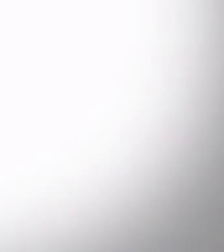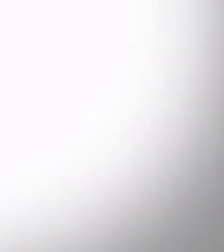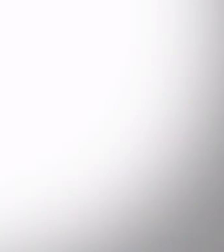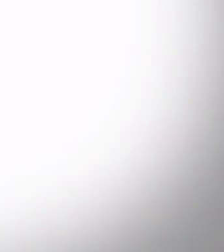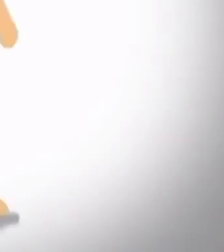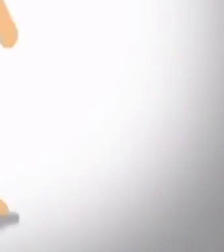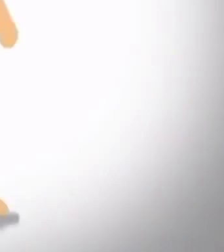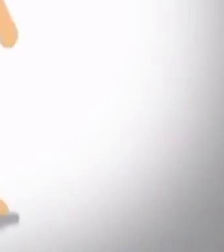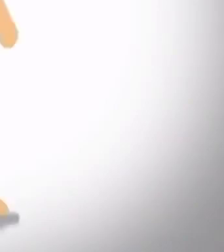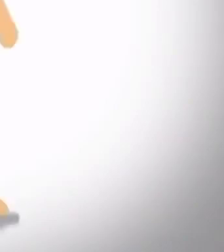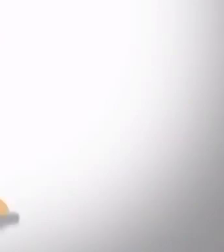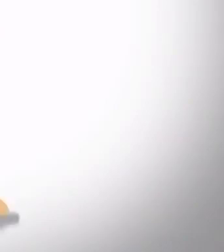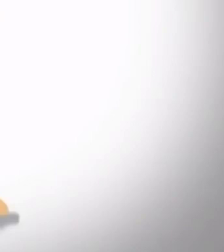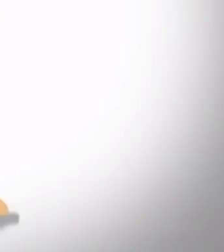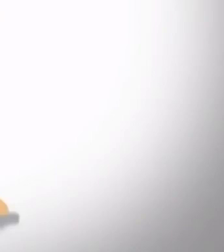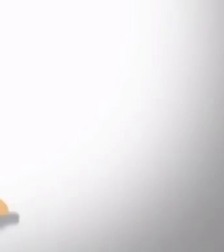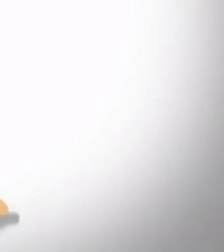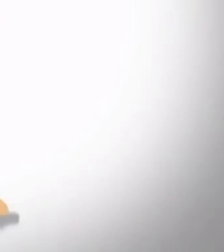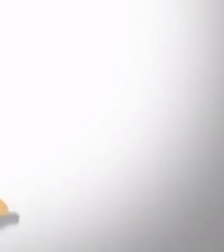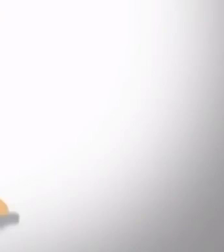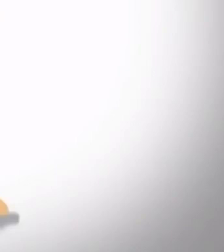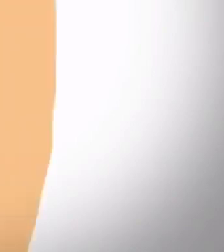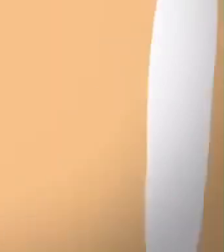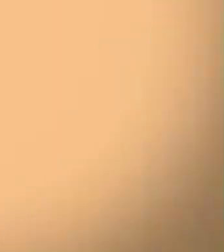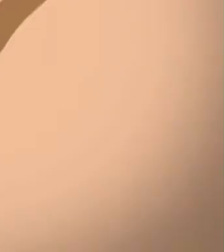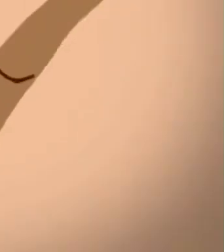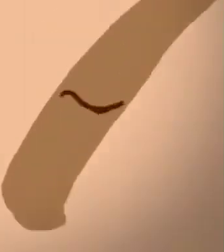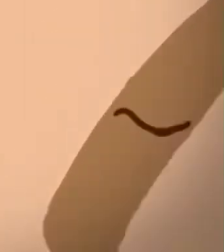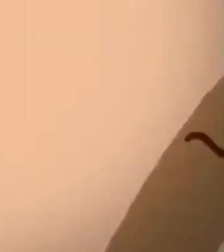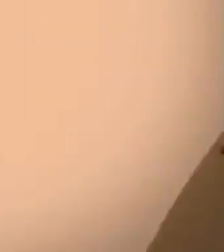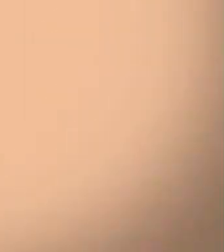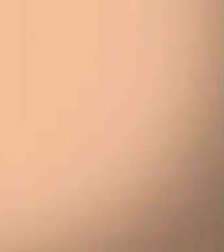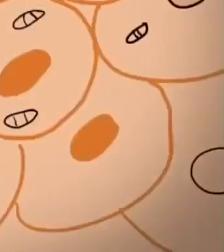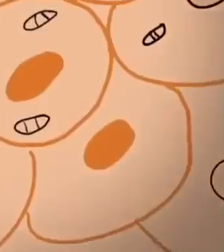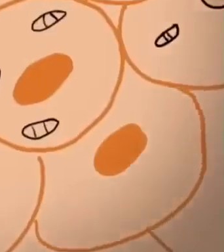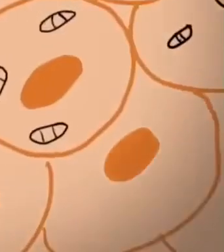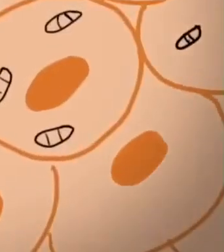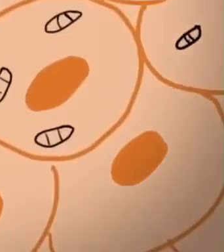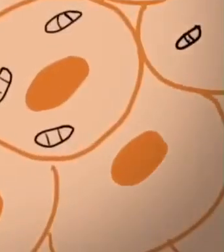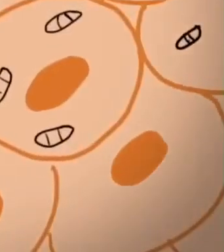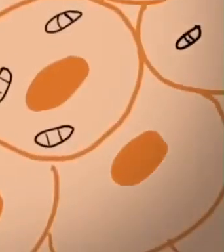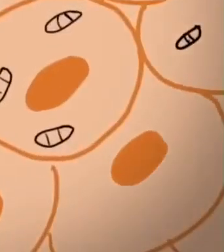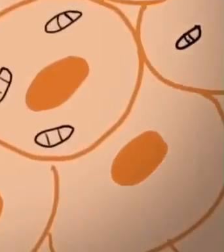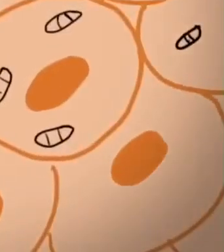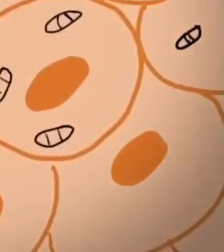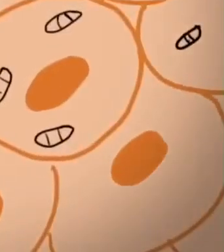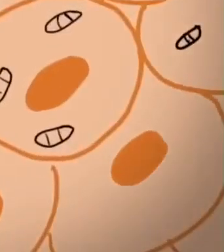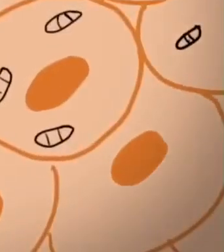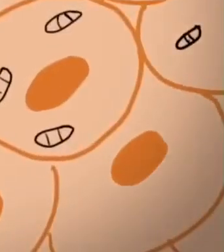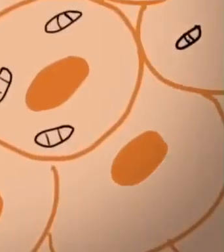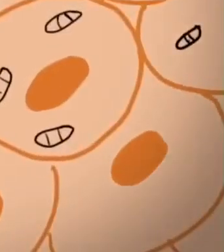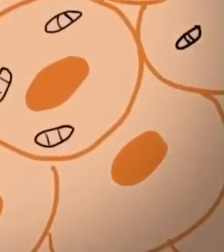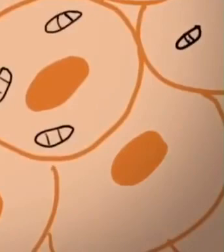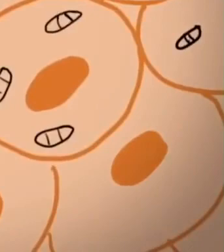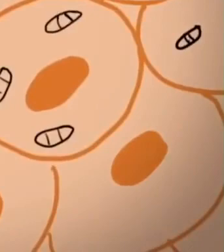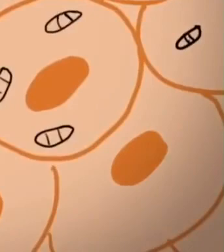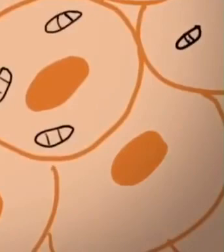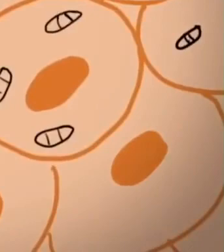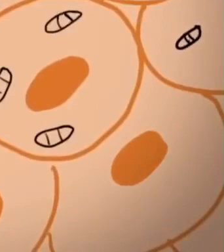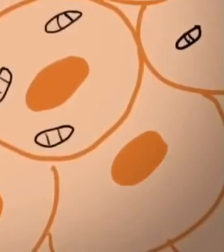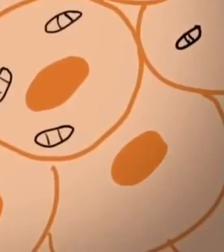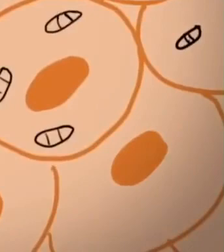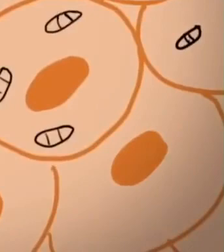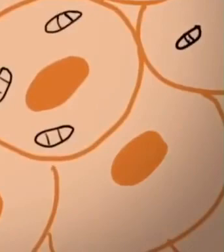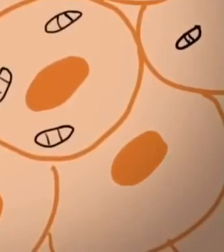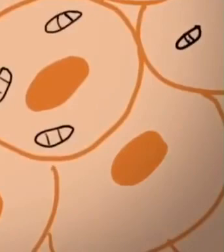you by your father and mother. These instructions are in your cells, and all living organisms are composed of cells.